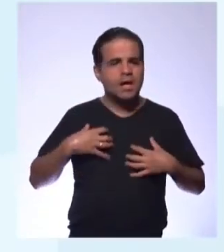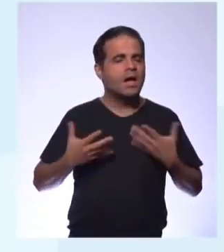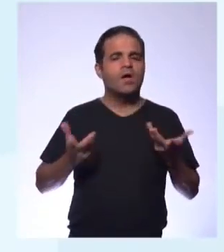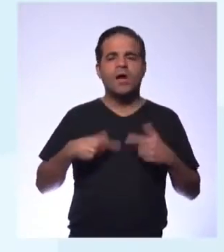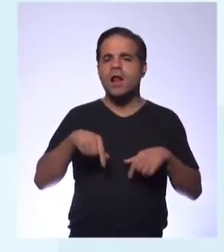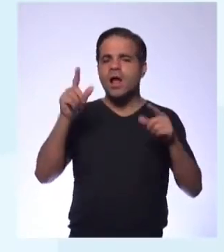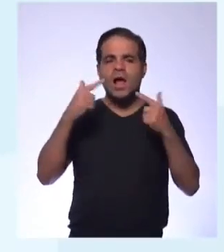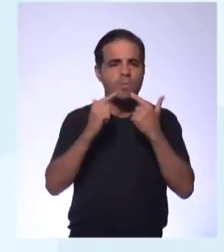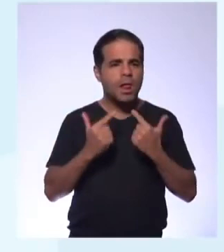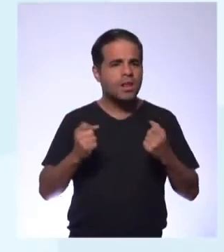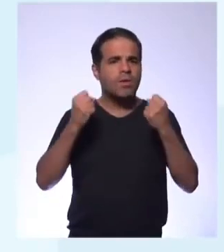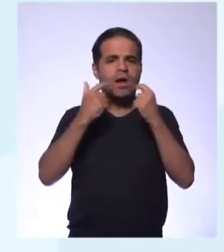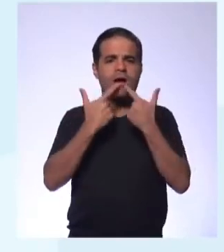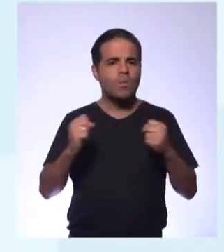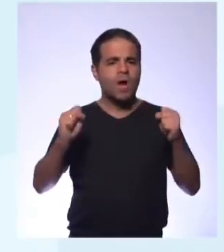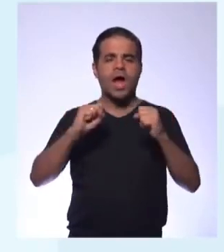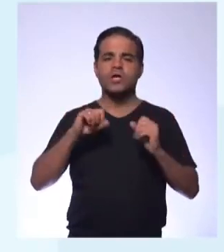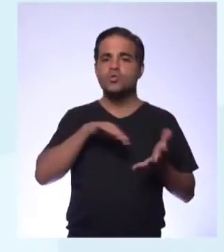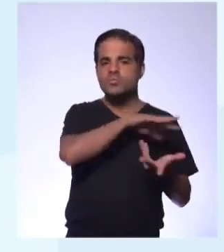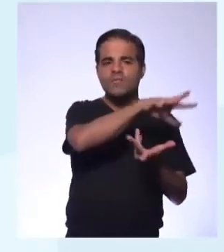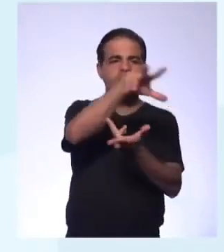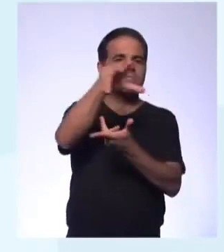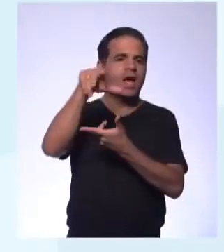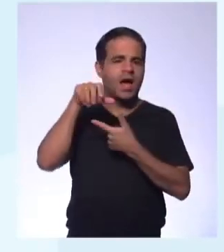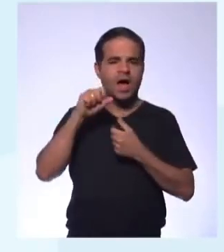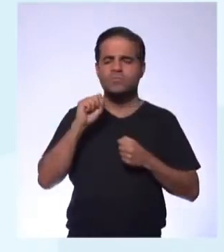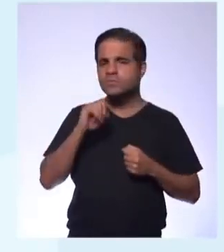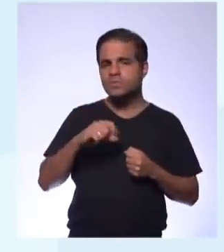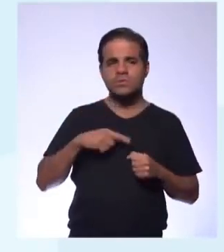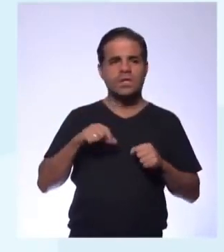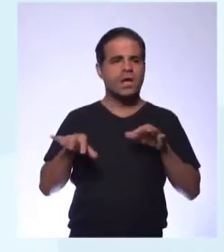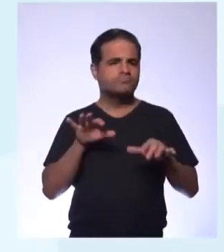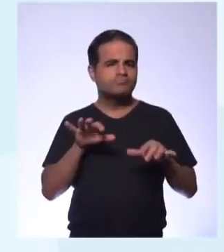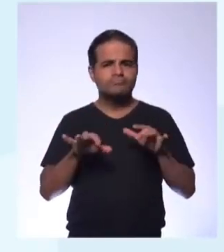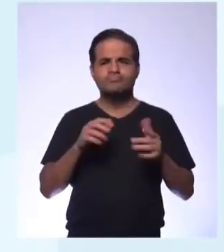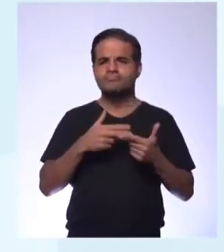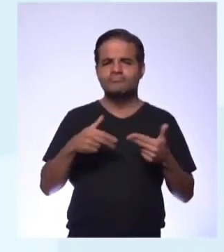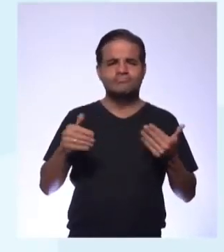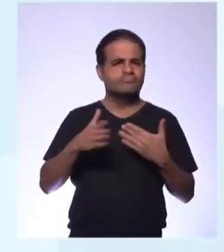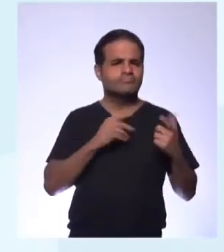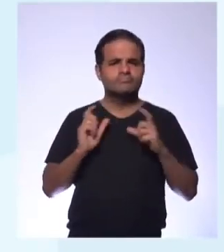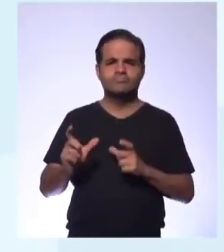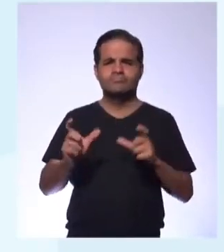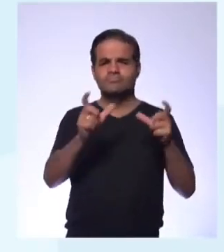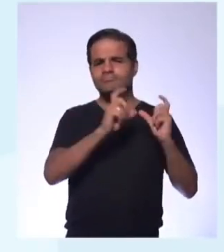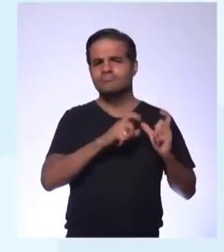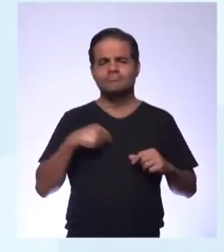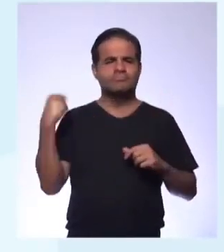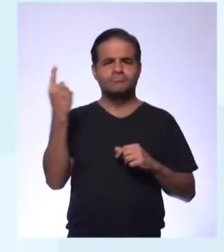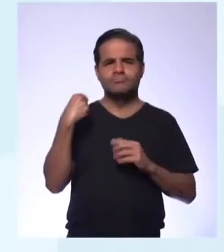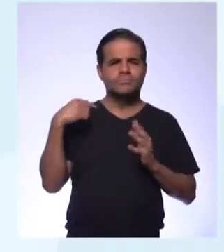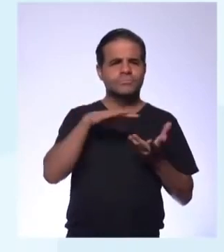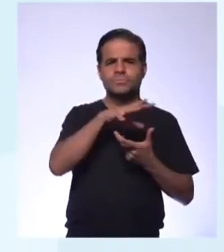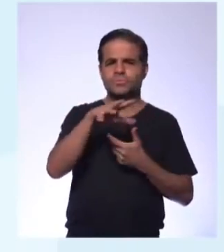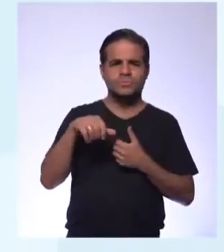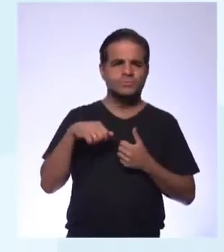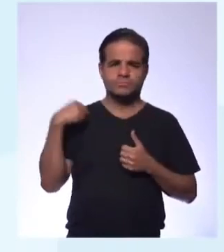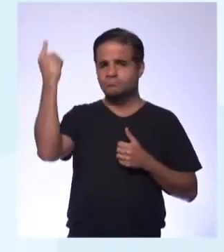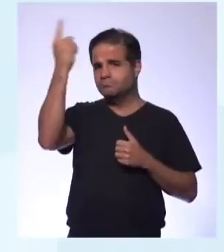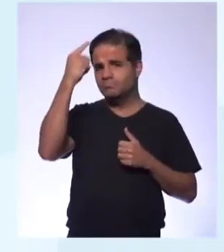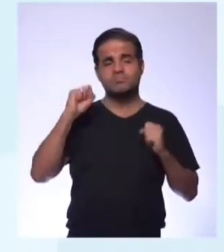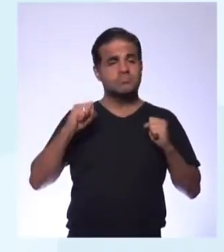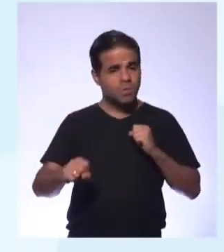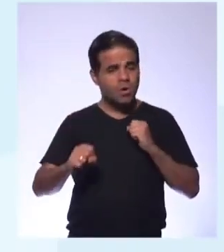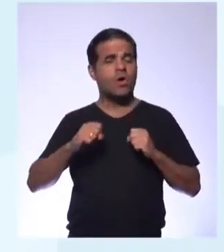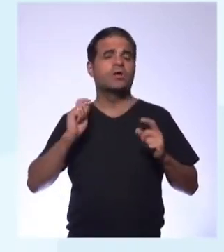música, ela é uma linguagem universal, né? Se eu tenho uma partitura ali, a pessoa de qualquer lugar do mundo ocidental